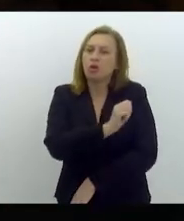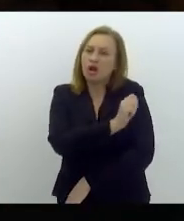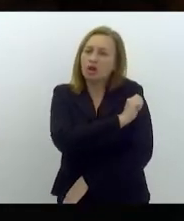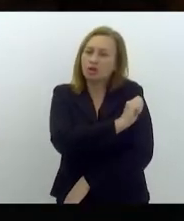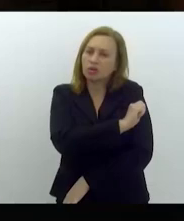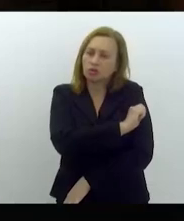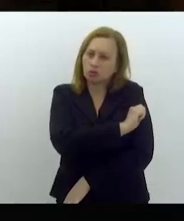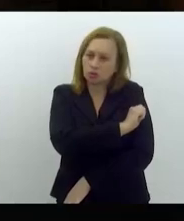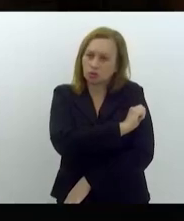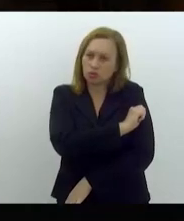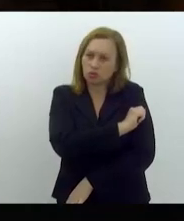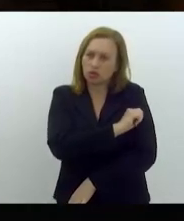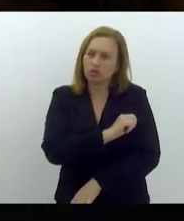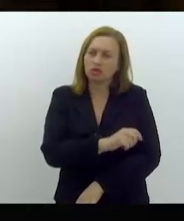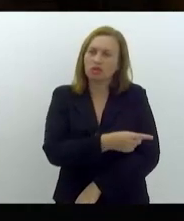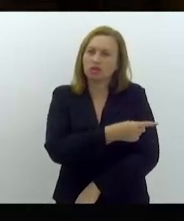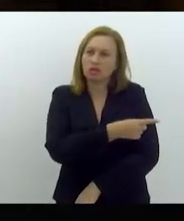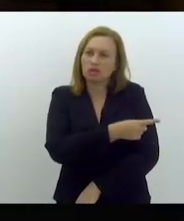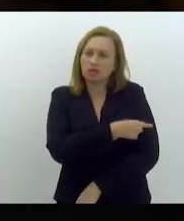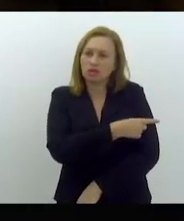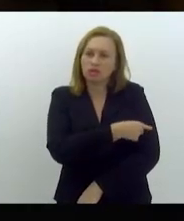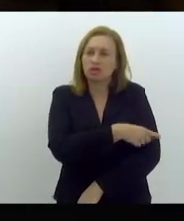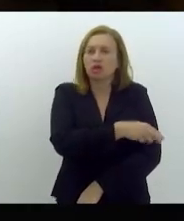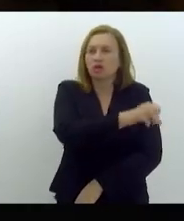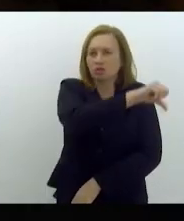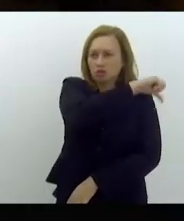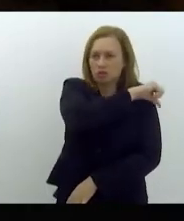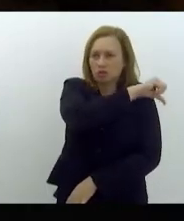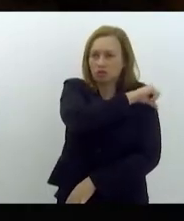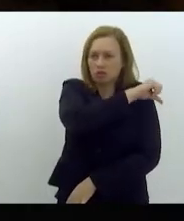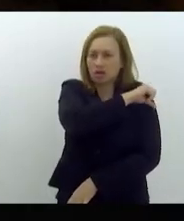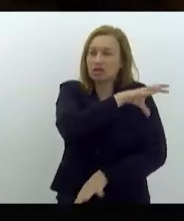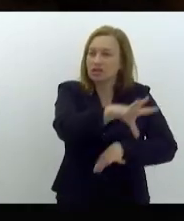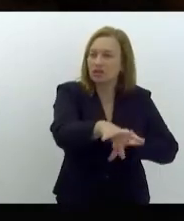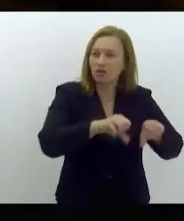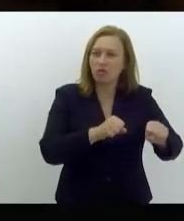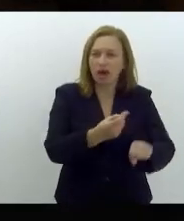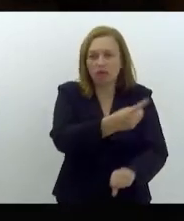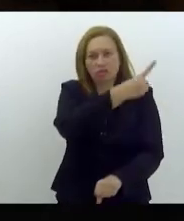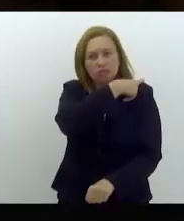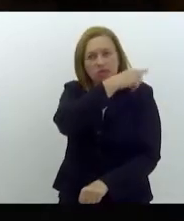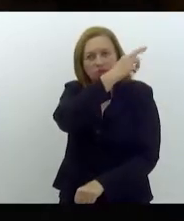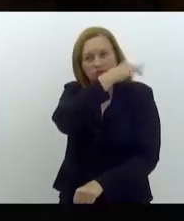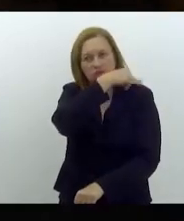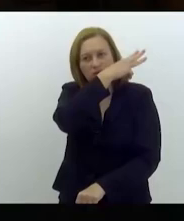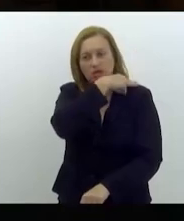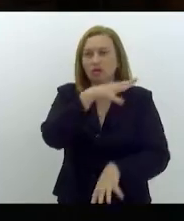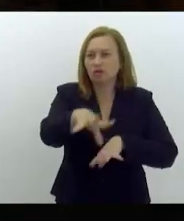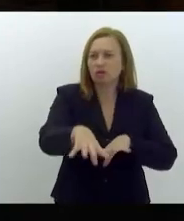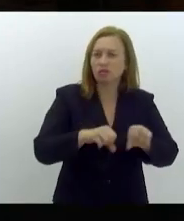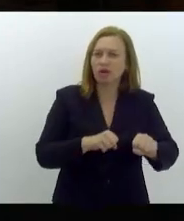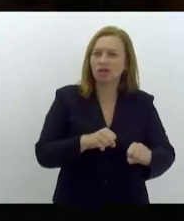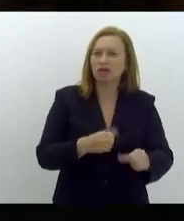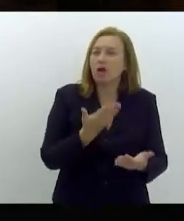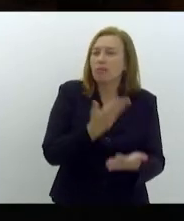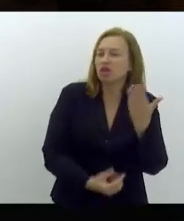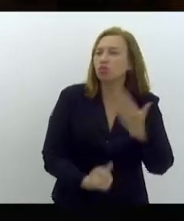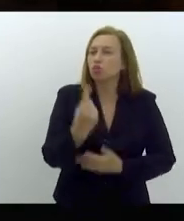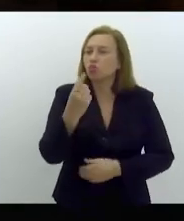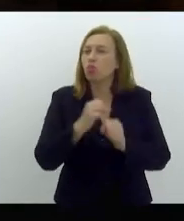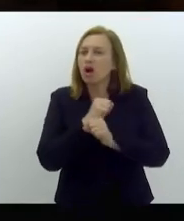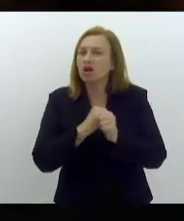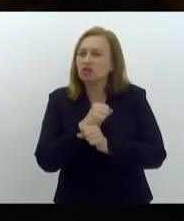ali do Ensino Fundamental e Médio esse aluno pode ter perdido pelo menos um ano de aula